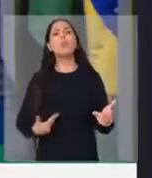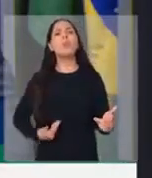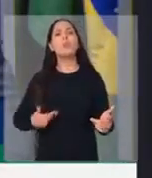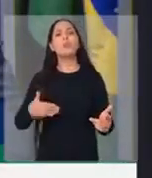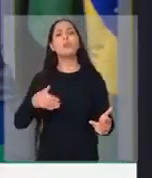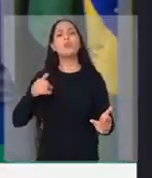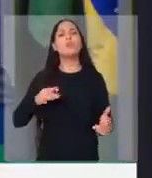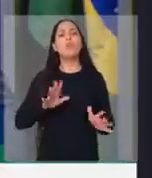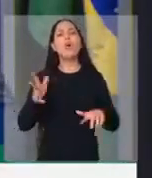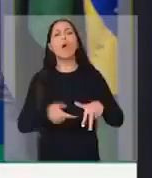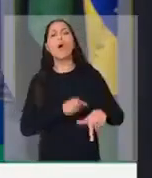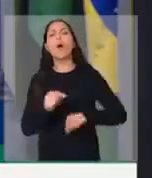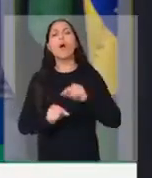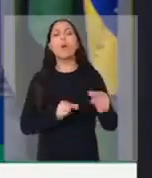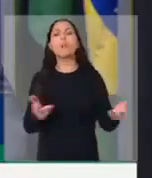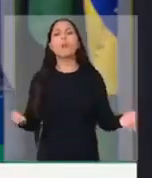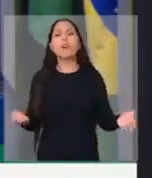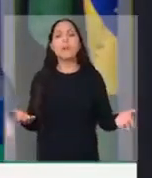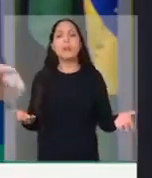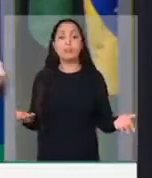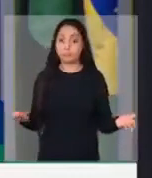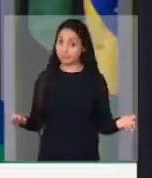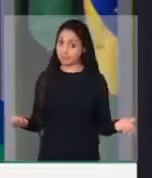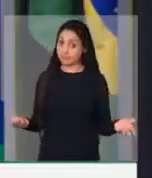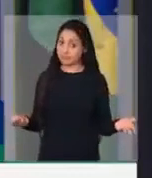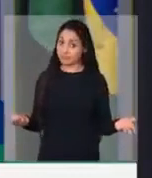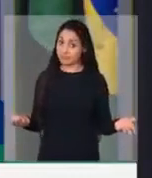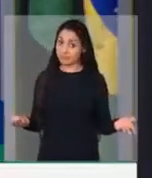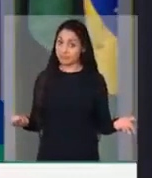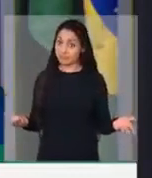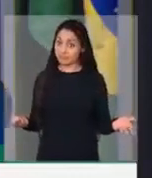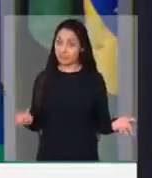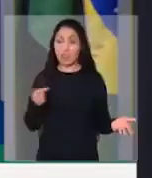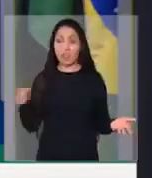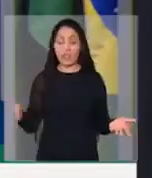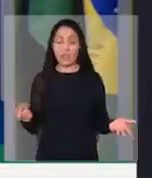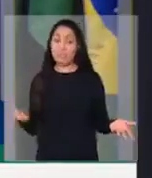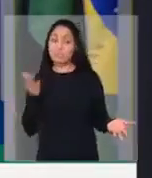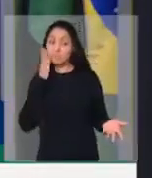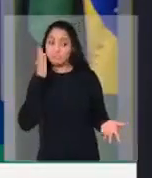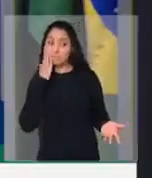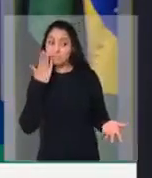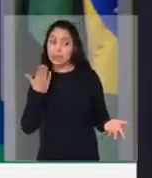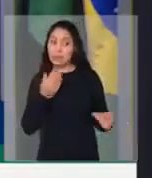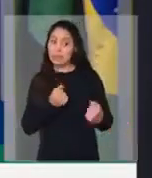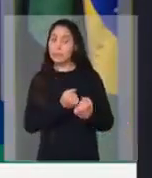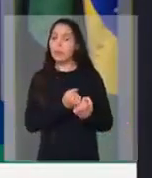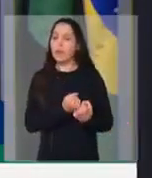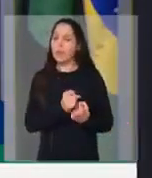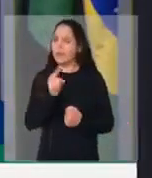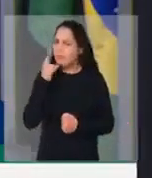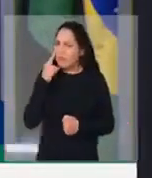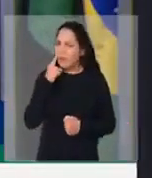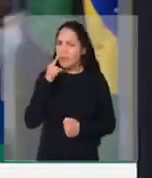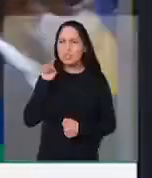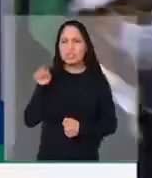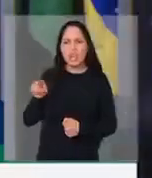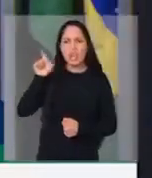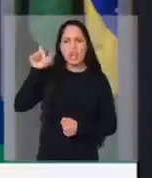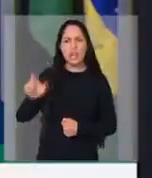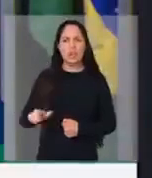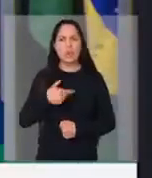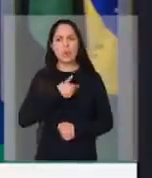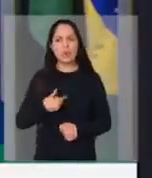complacência essa é conveniente e o governo bolsonaro desde que soube desse tipo de denúncia